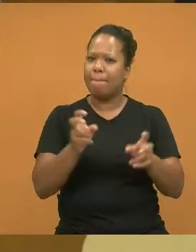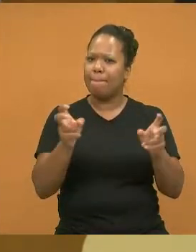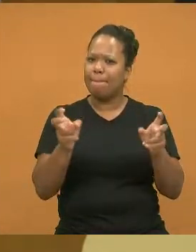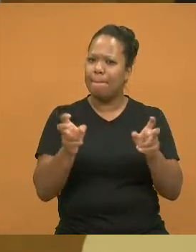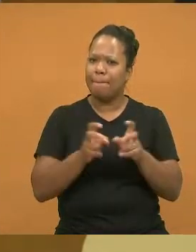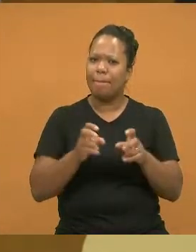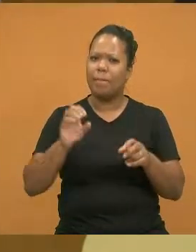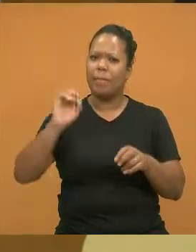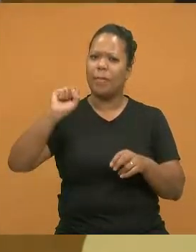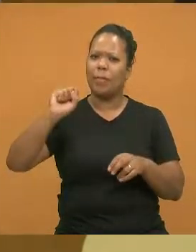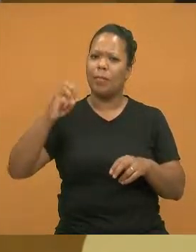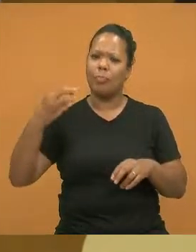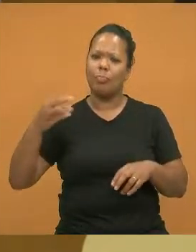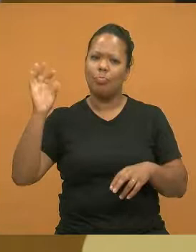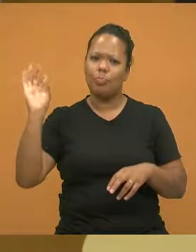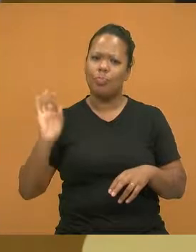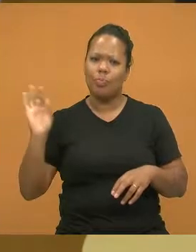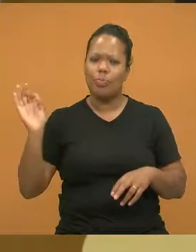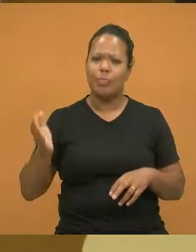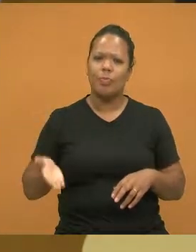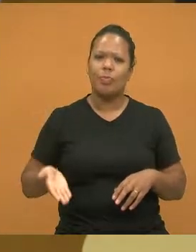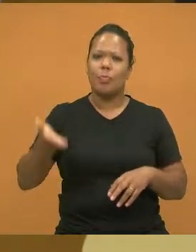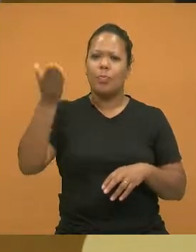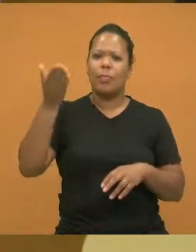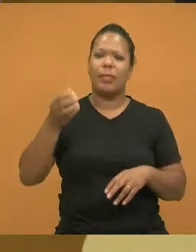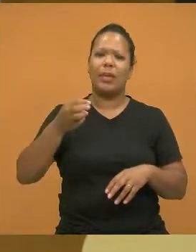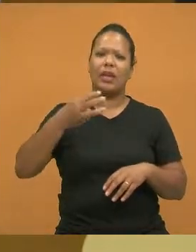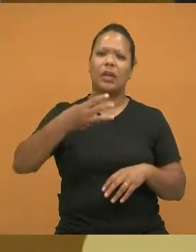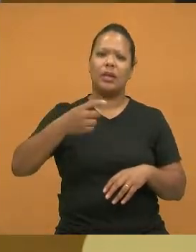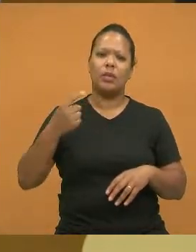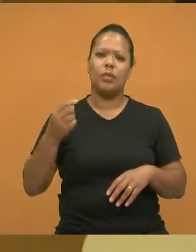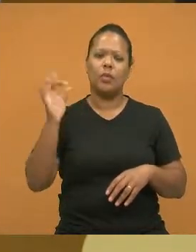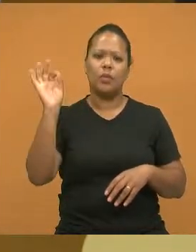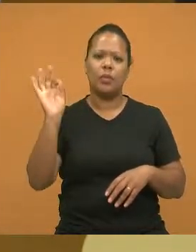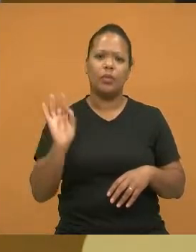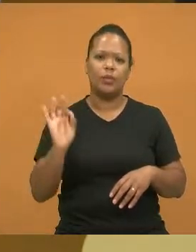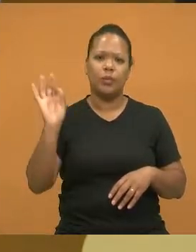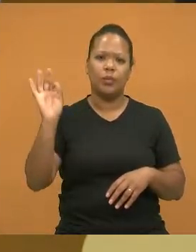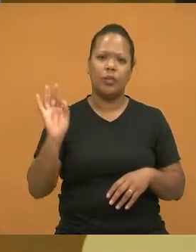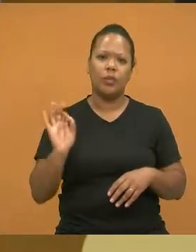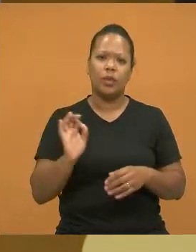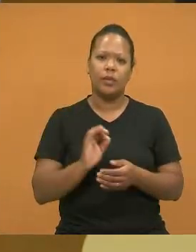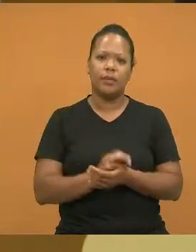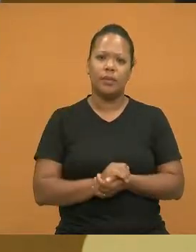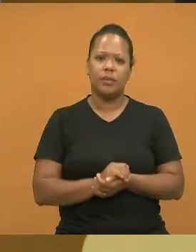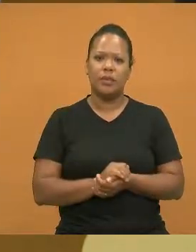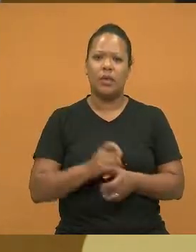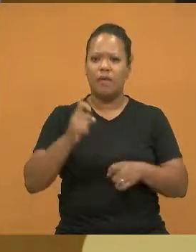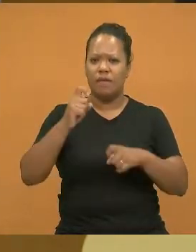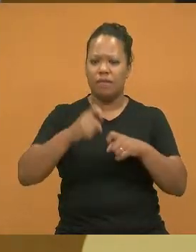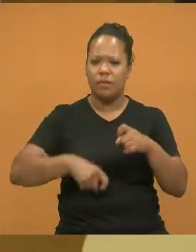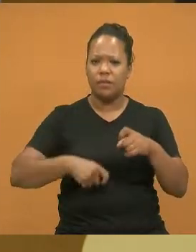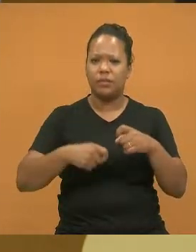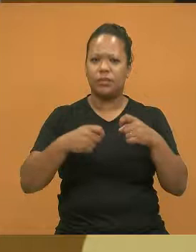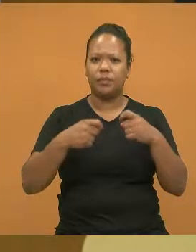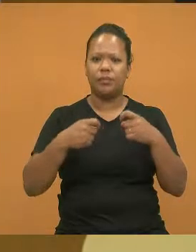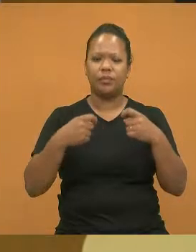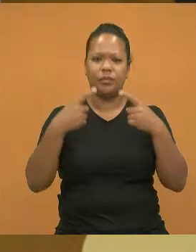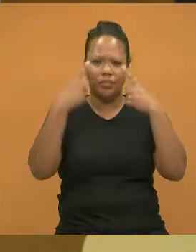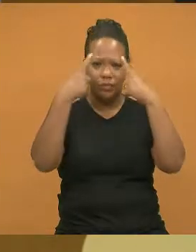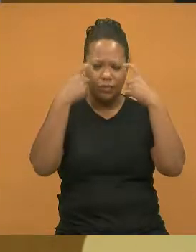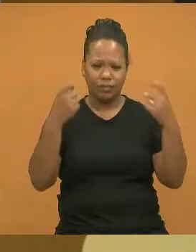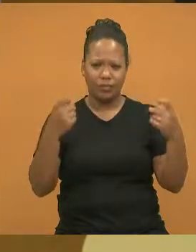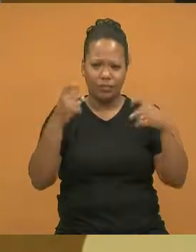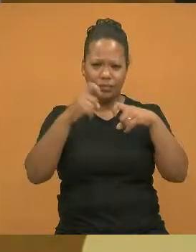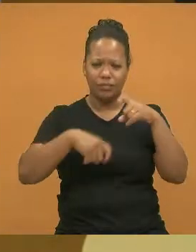de 83%. E se 31% desse foram abusos sexuais contra as crianças